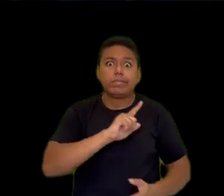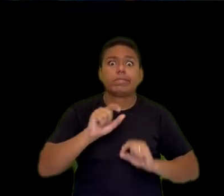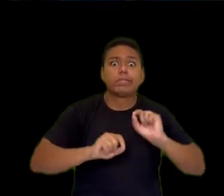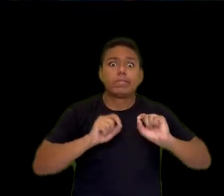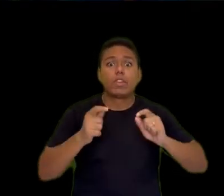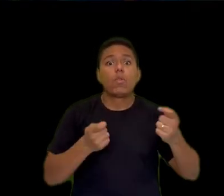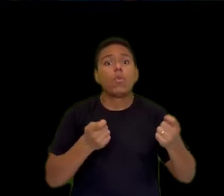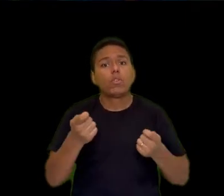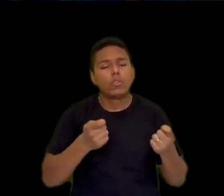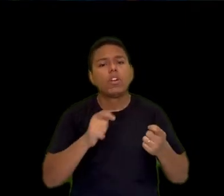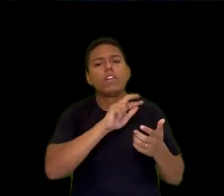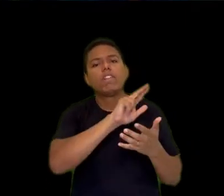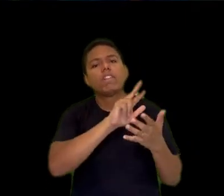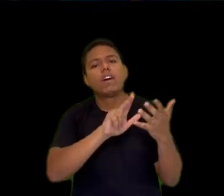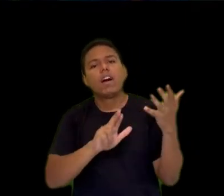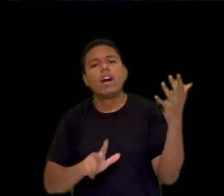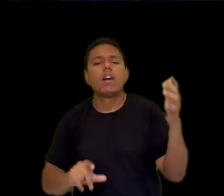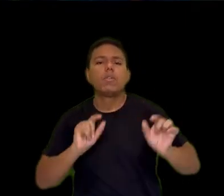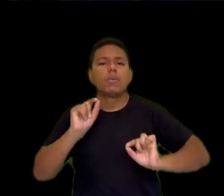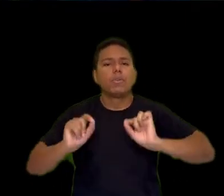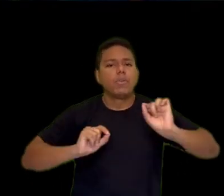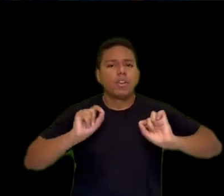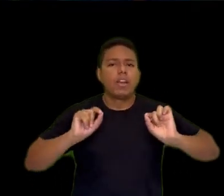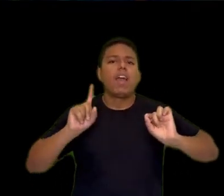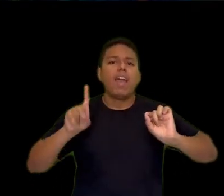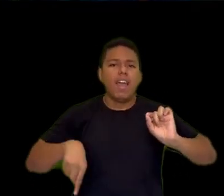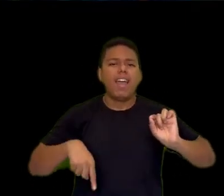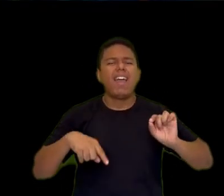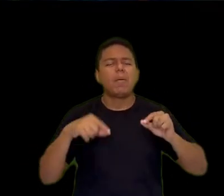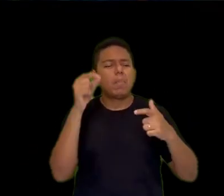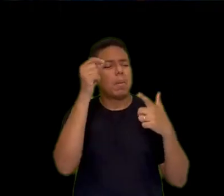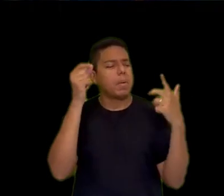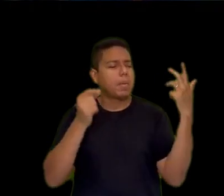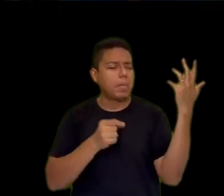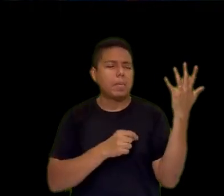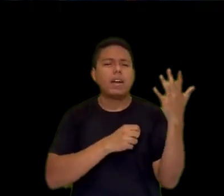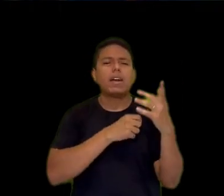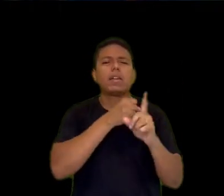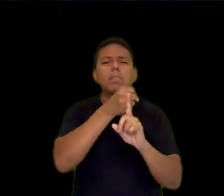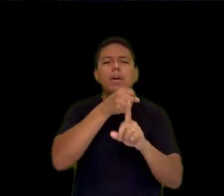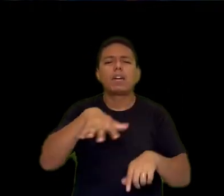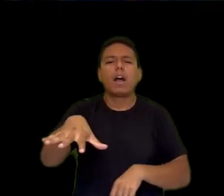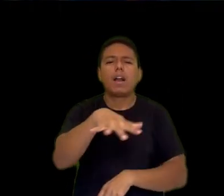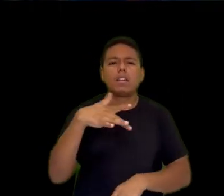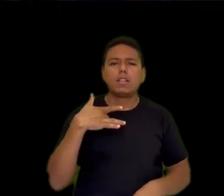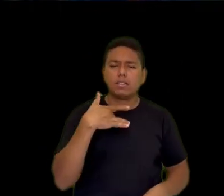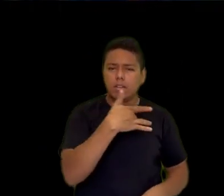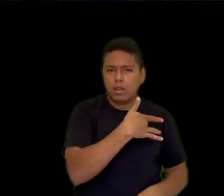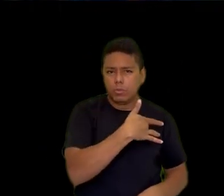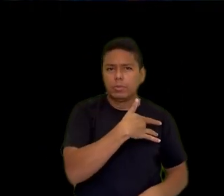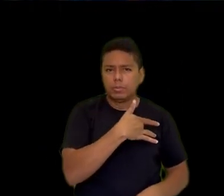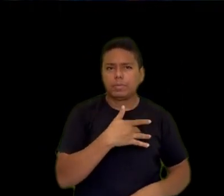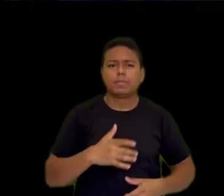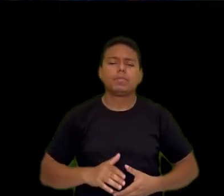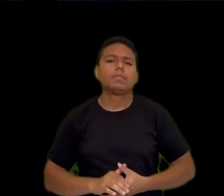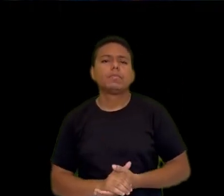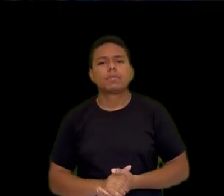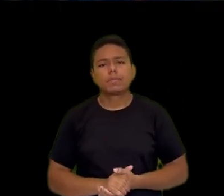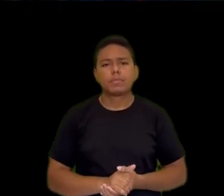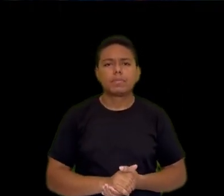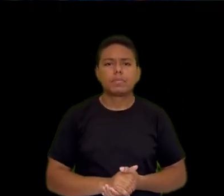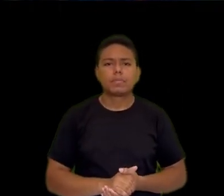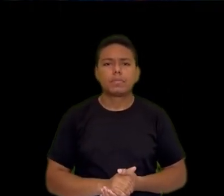saúde, compreendendo todas as etapas e processos da produção, consumo e também do descarte de todos